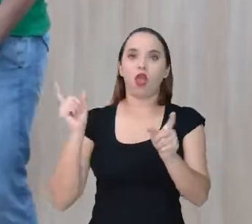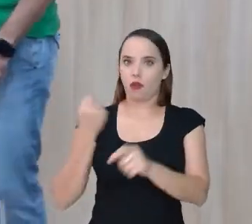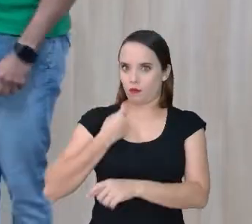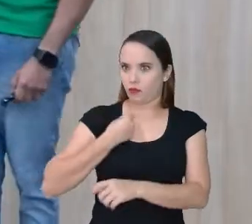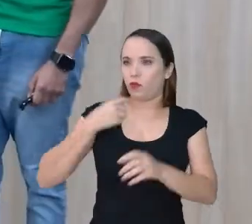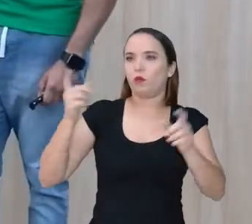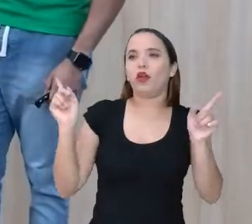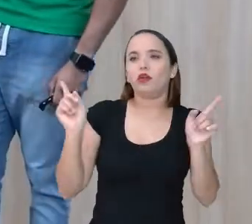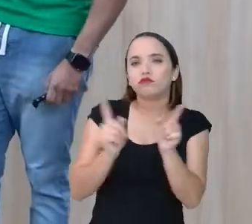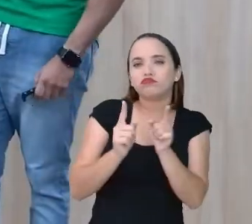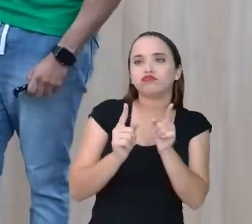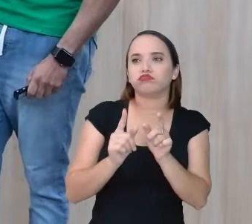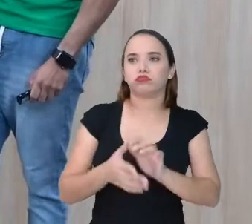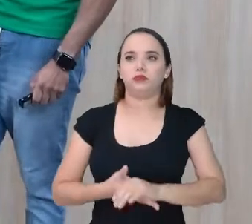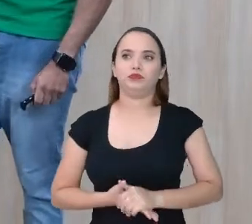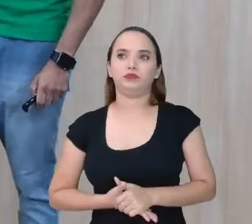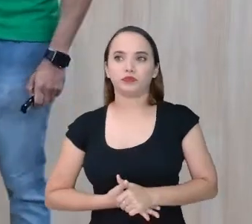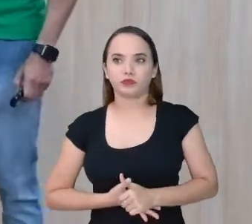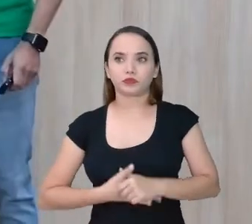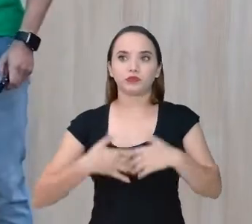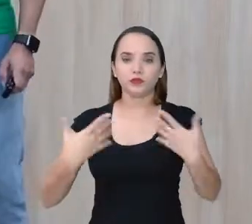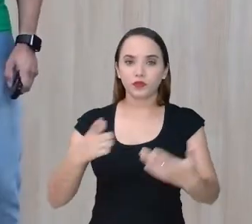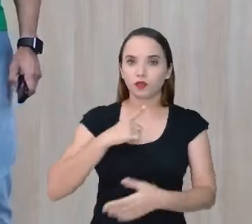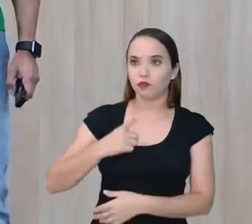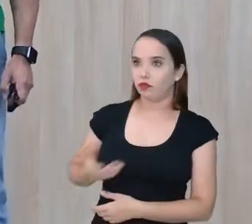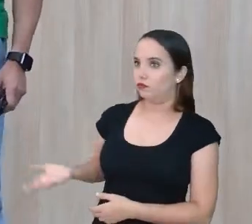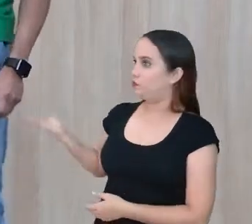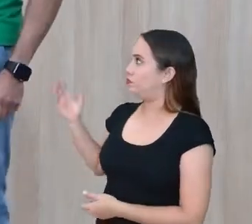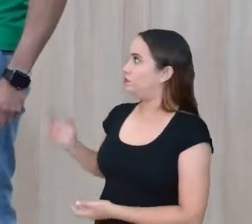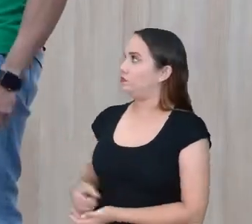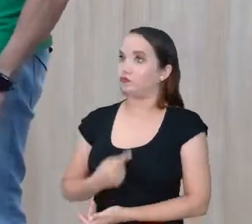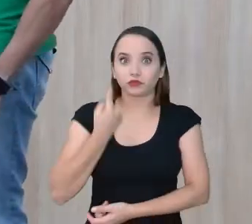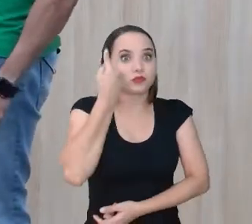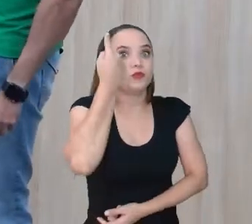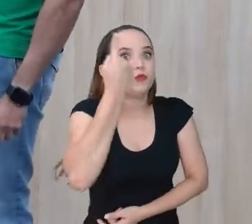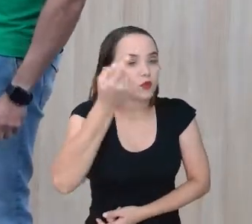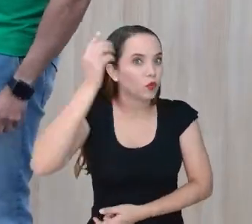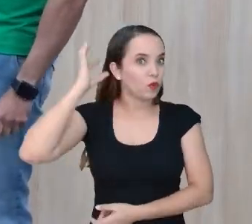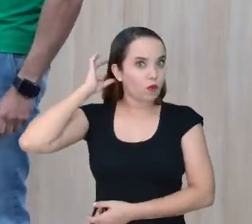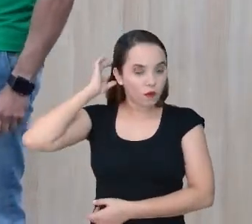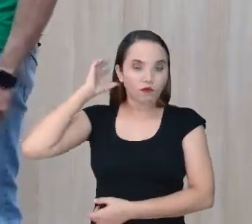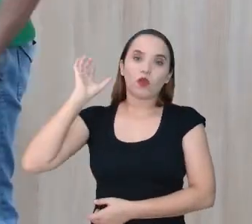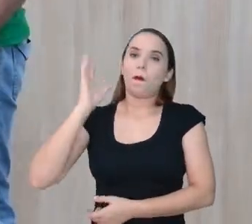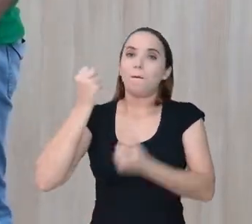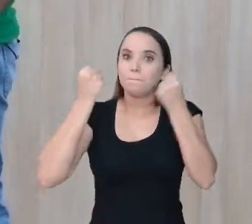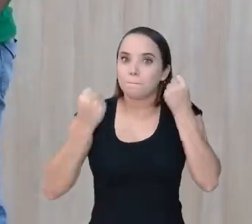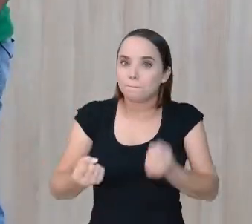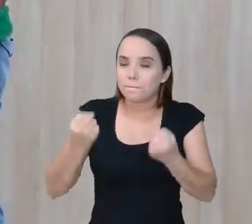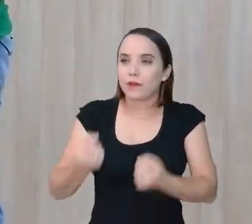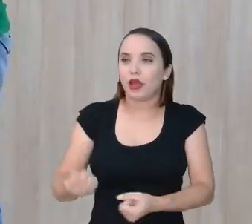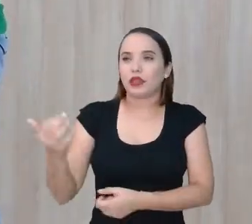Então a gente tem aí que um fio de cabelo, ele pesa